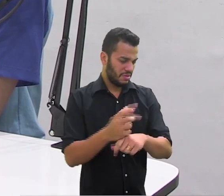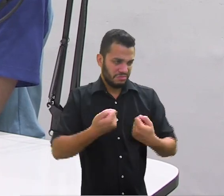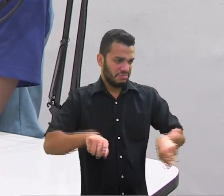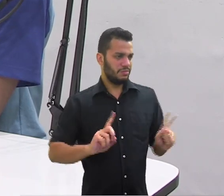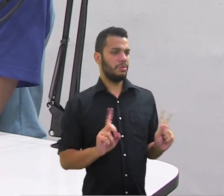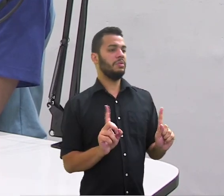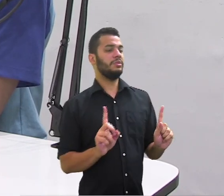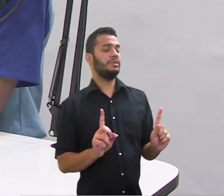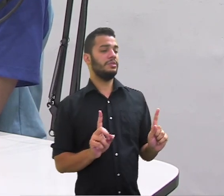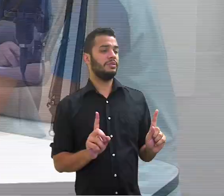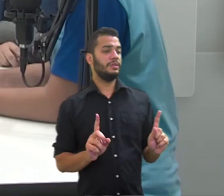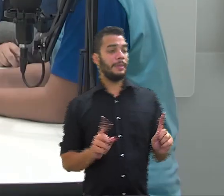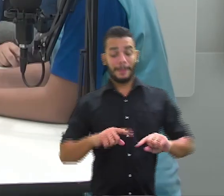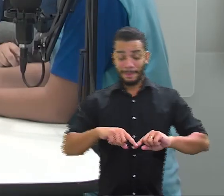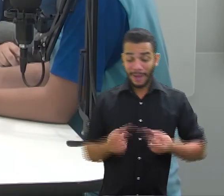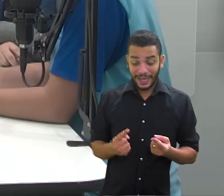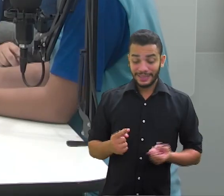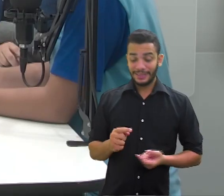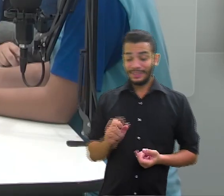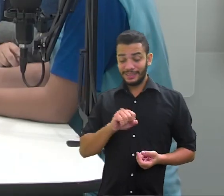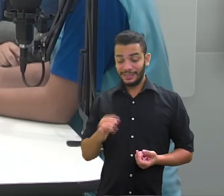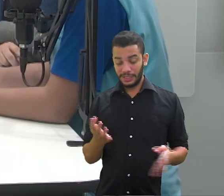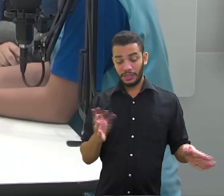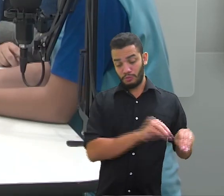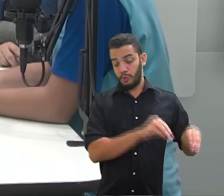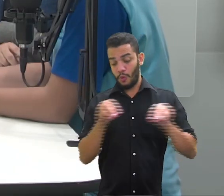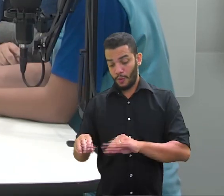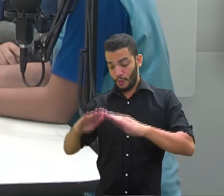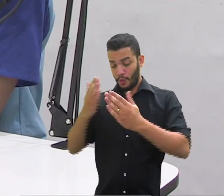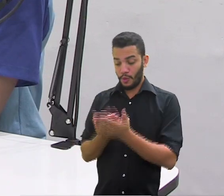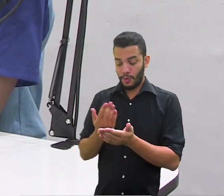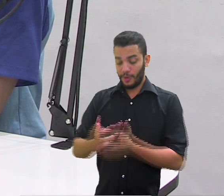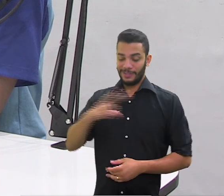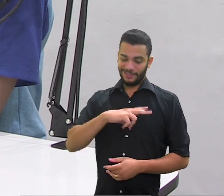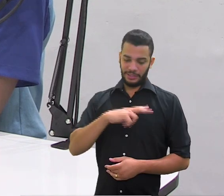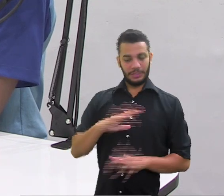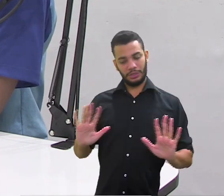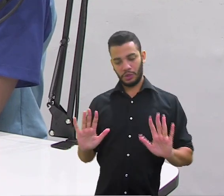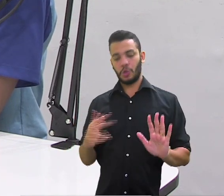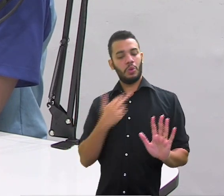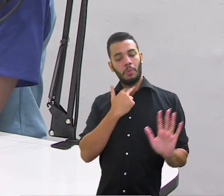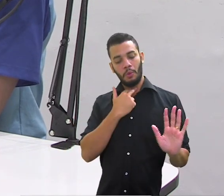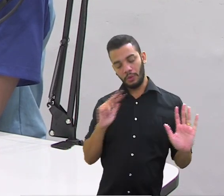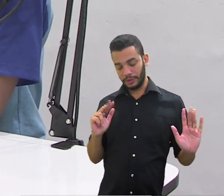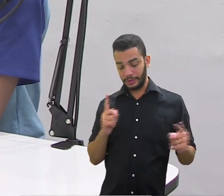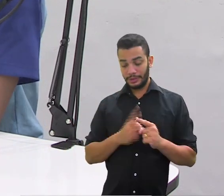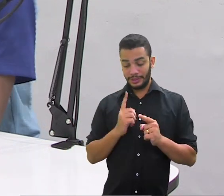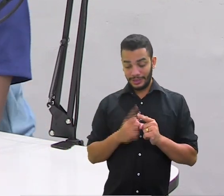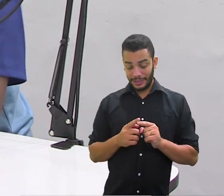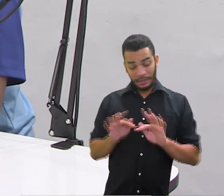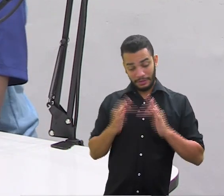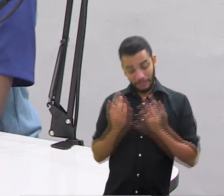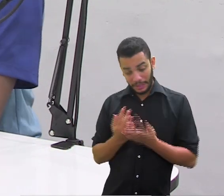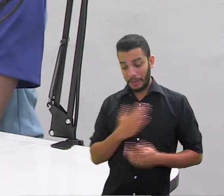está arcando com aquelas consequências. Então, assim, e isso é muito, muito, assim, absurdo. Porque nós temos